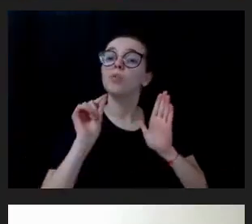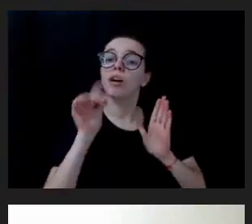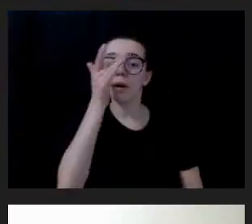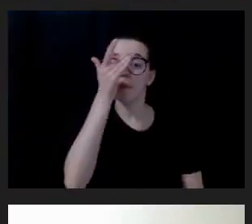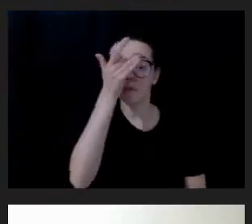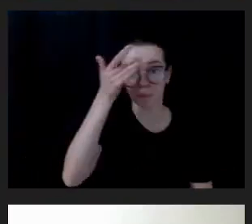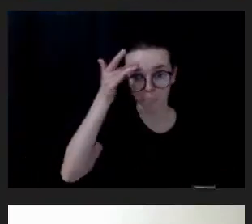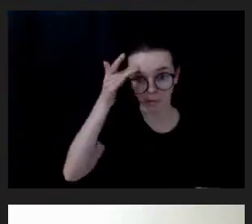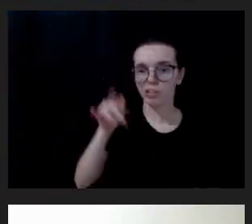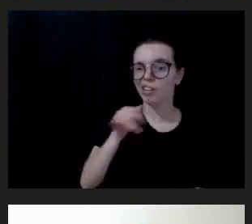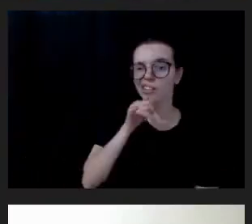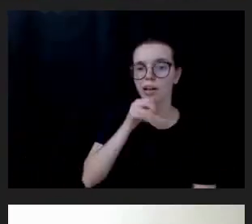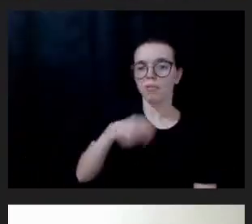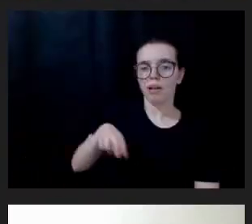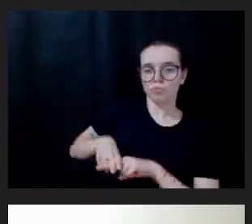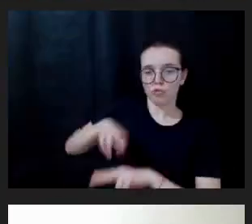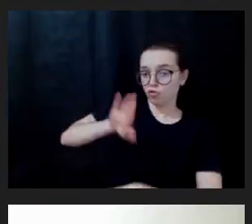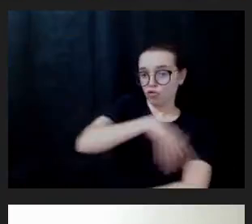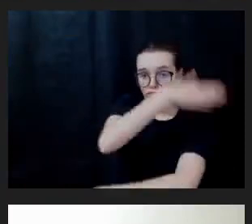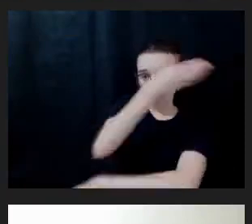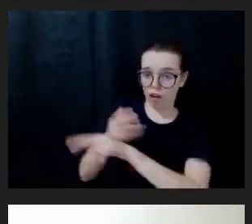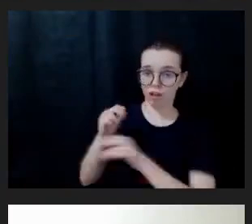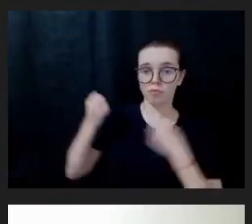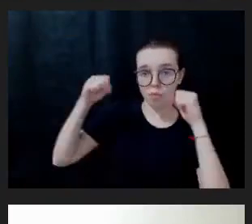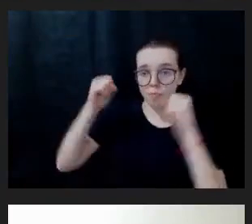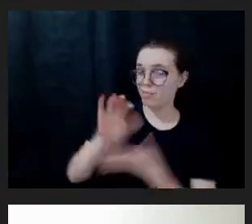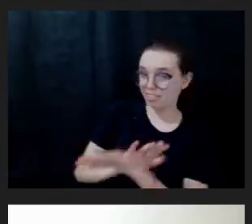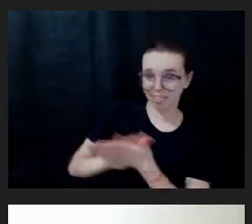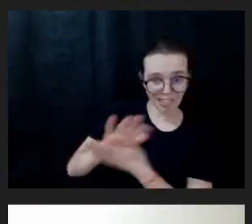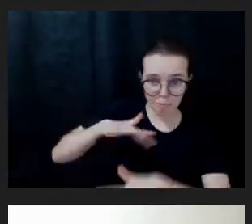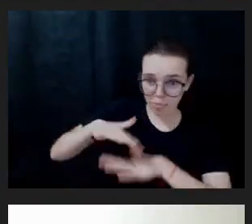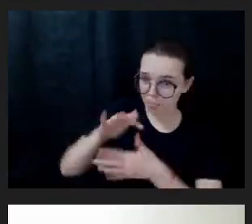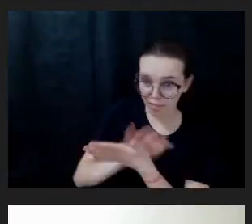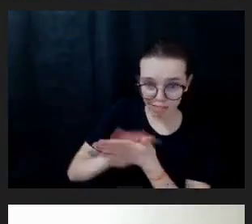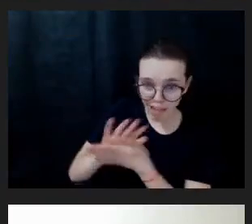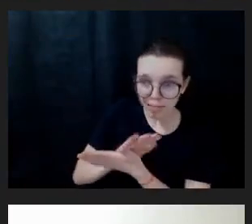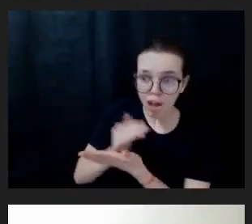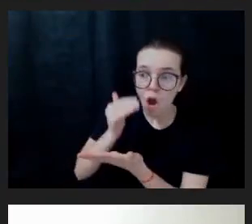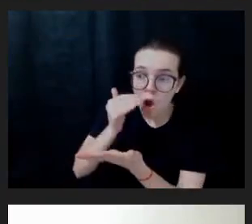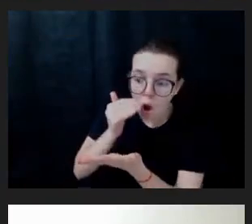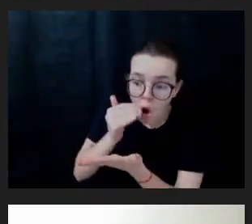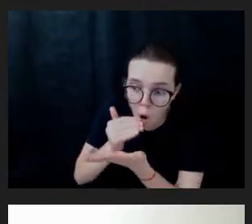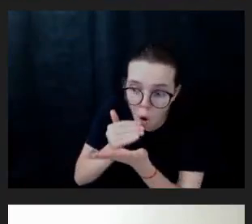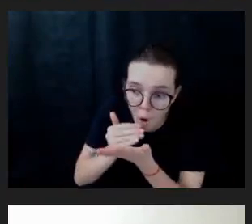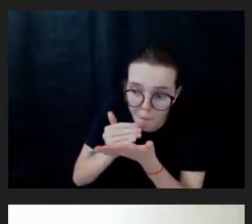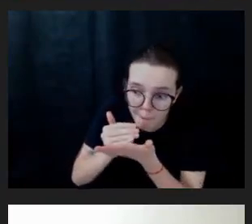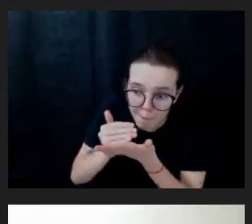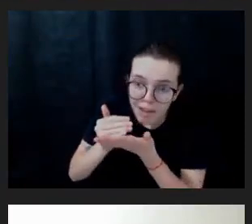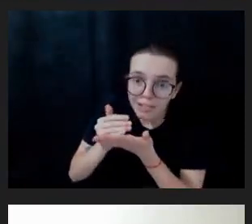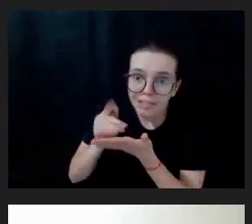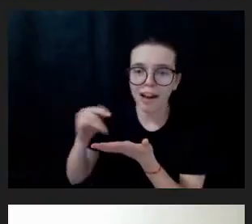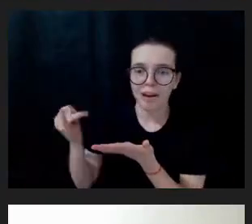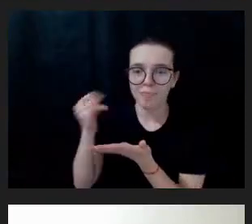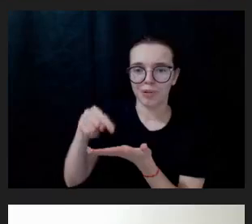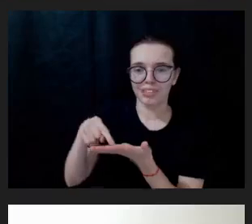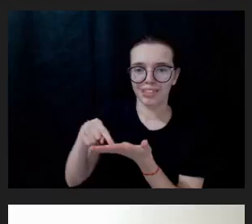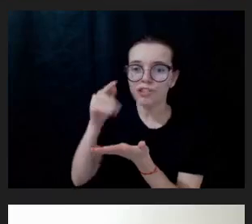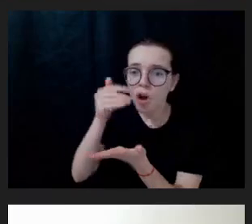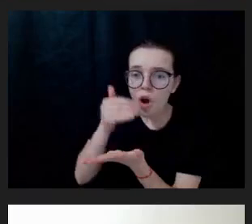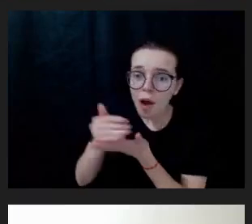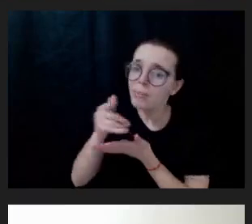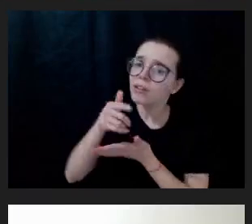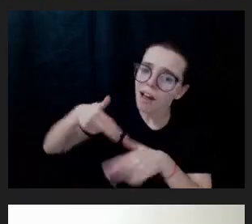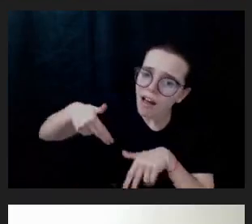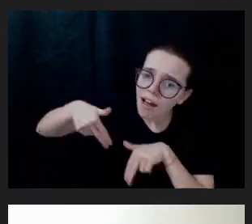nenhum passar a fazer algum exercício. Quem não faz exercício nenhum é fundamental. Se você não caminha, passa